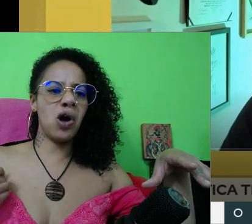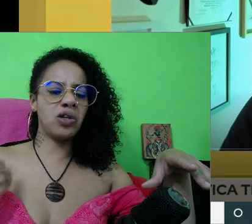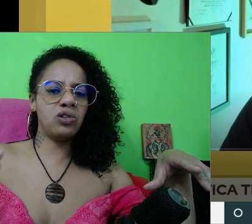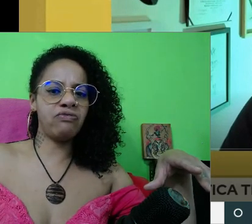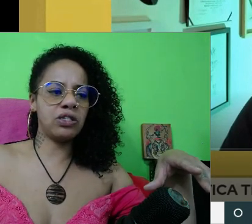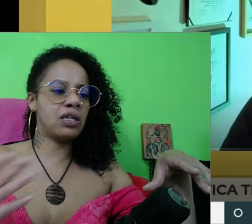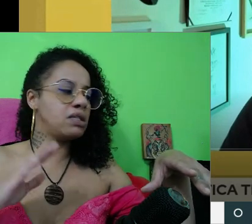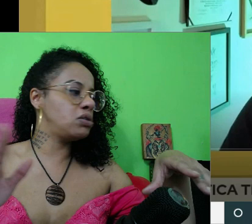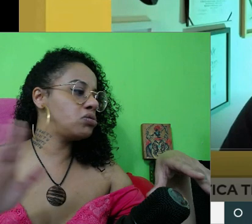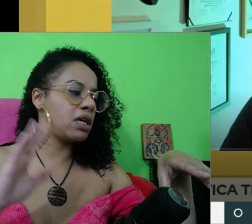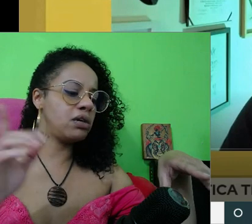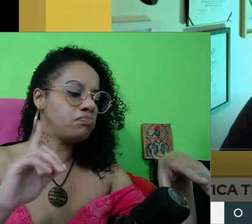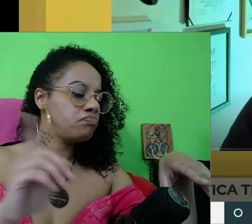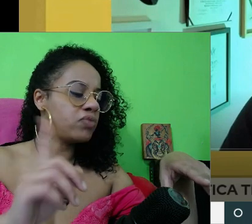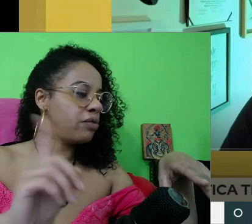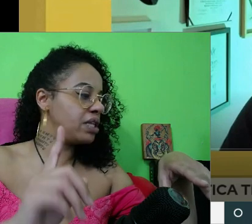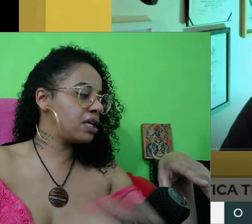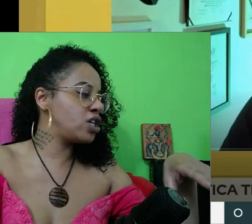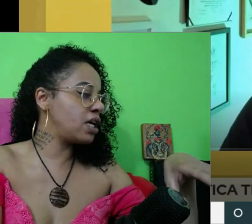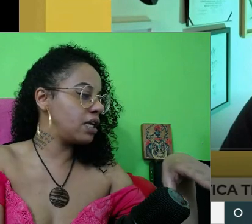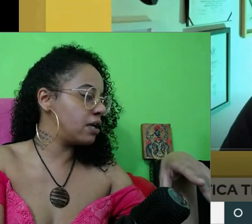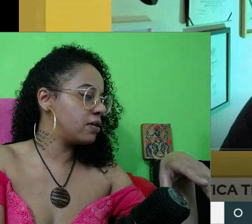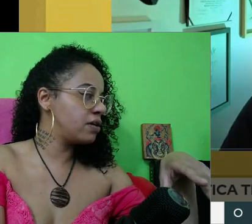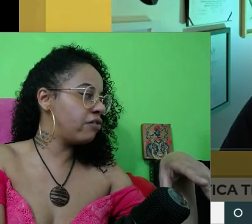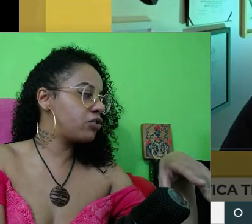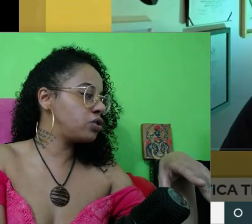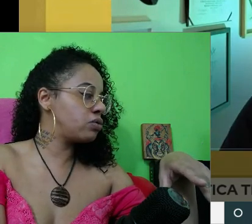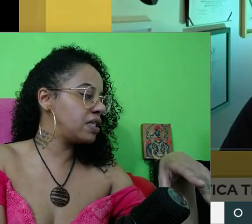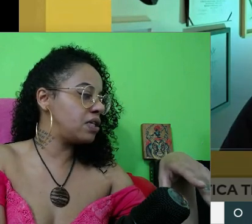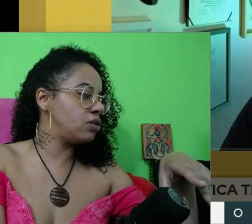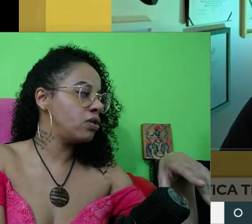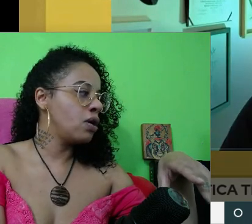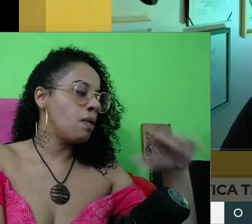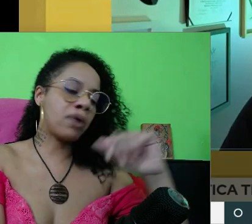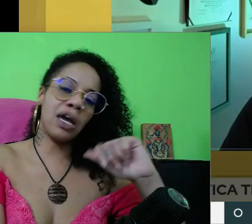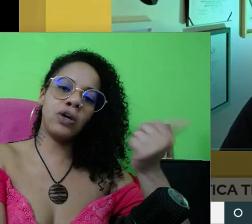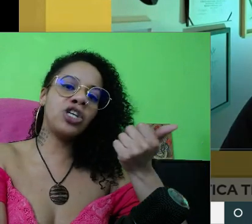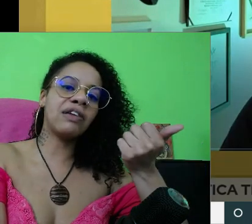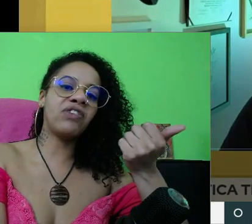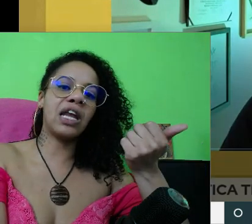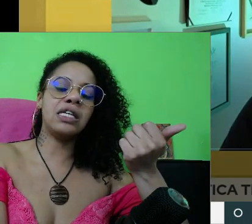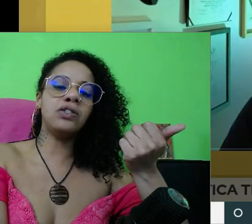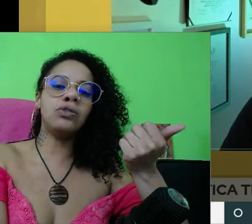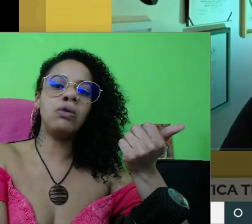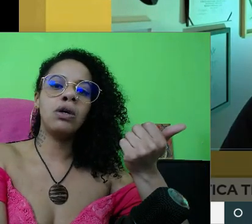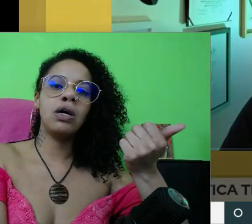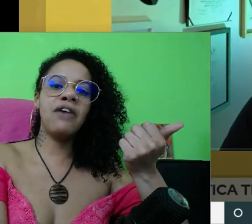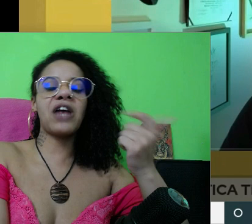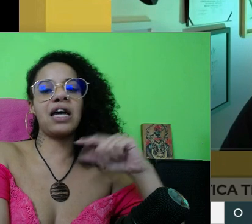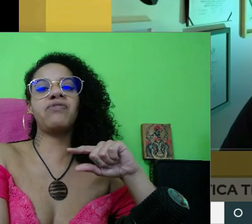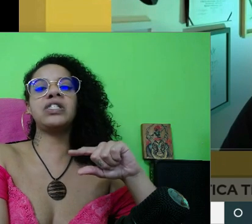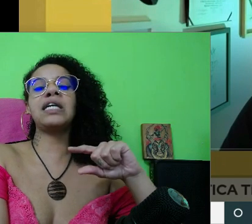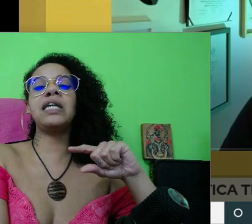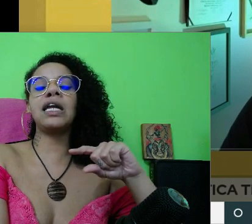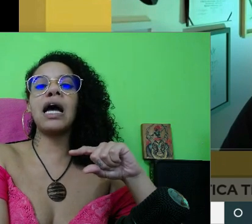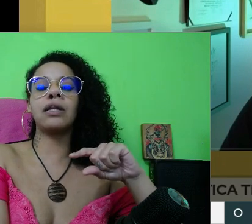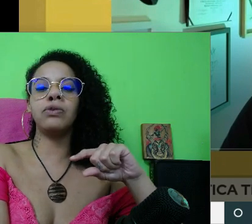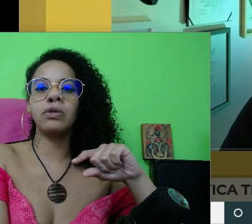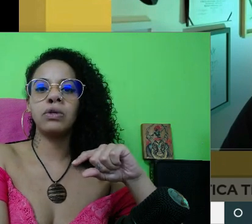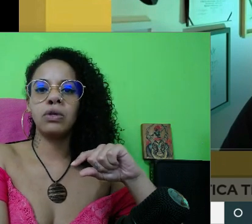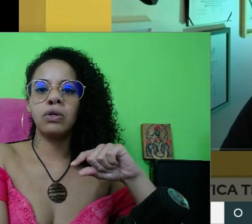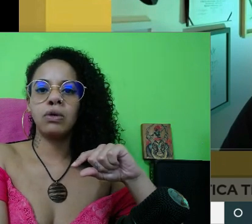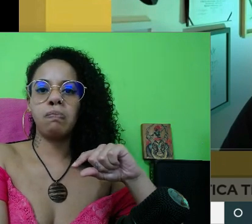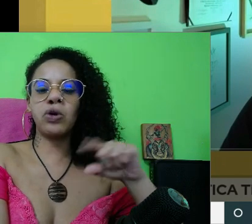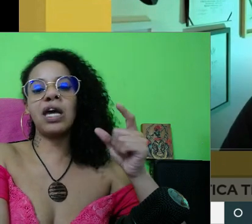rolê Nossa de vocês isso aí não entendi ainda não ficou escurecido porque aí não adianta falar isso e falar que você é